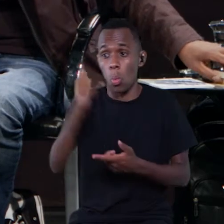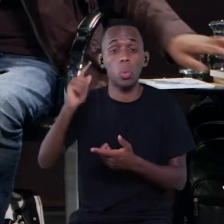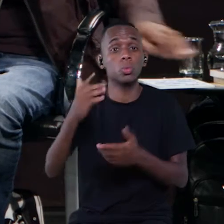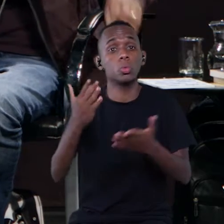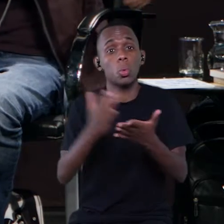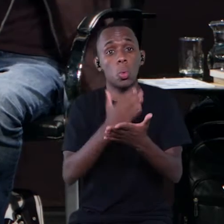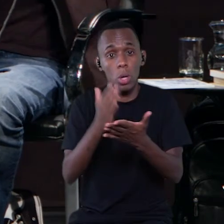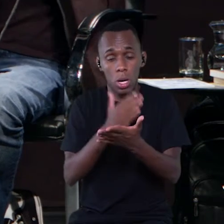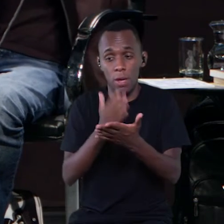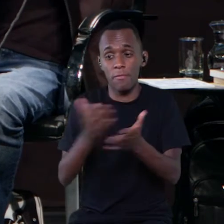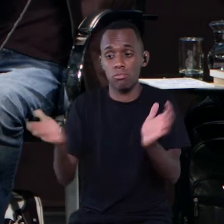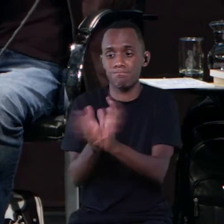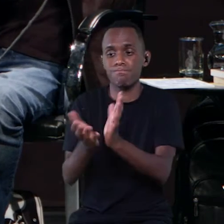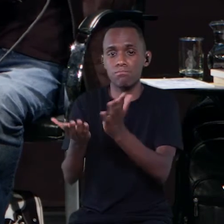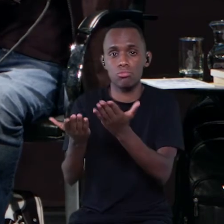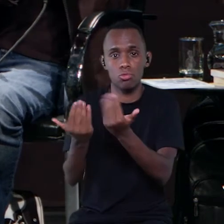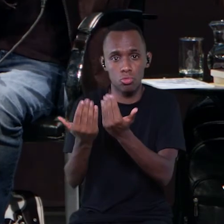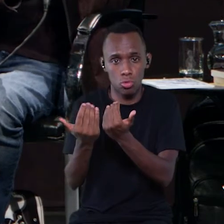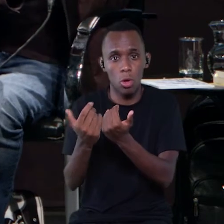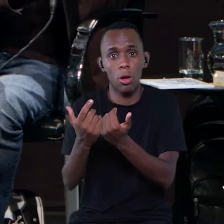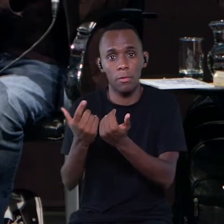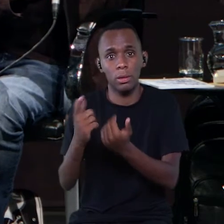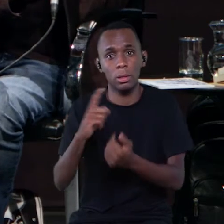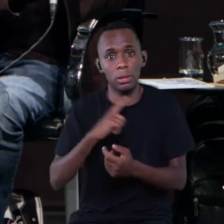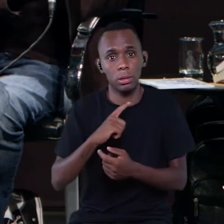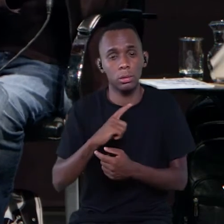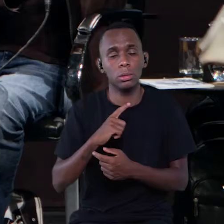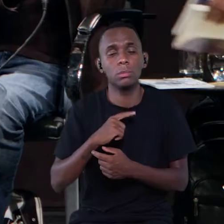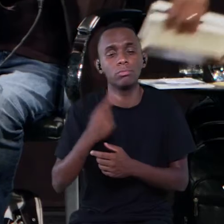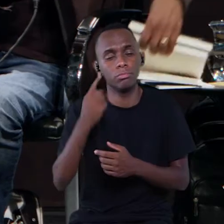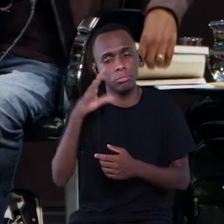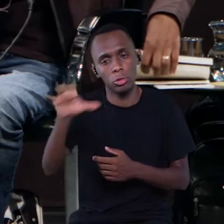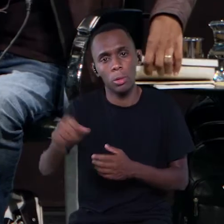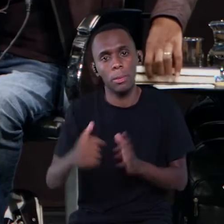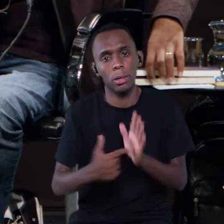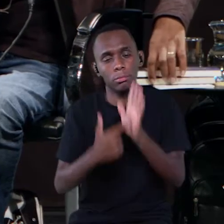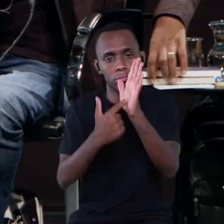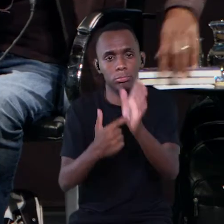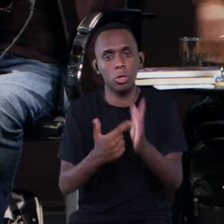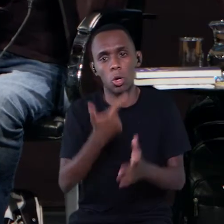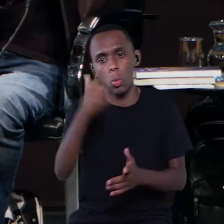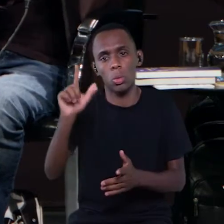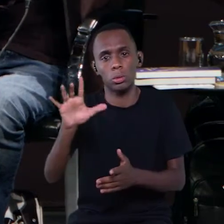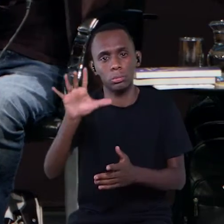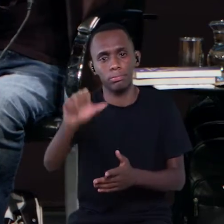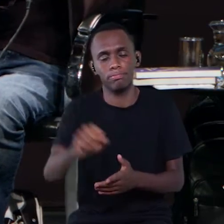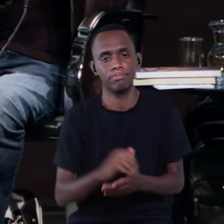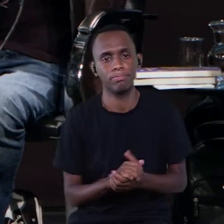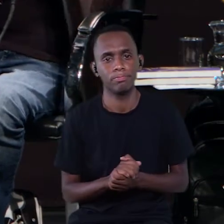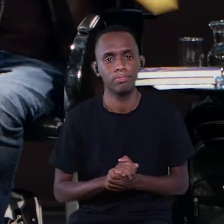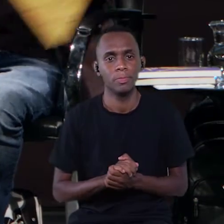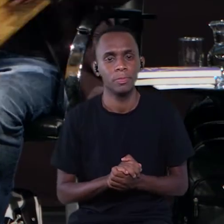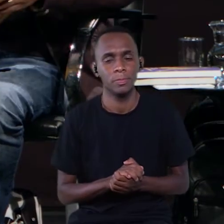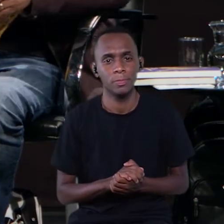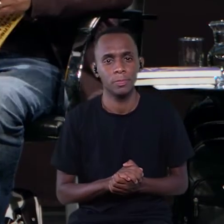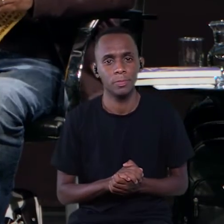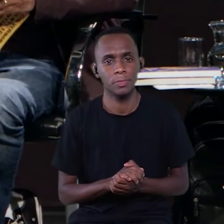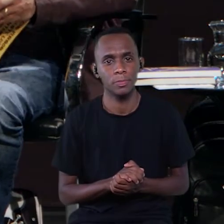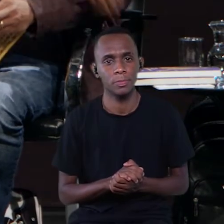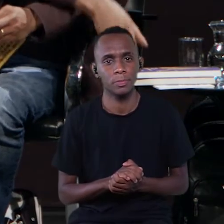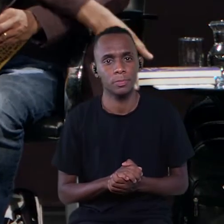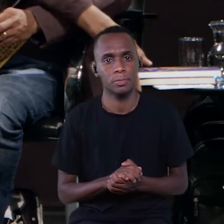realmente para um público de idade menor, deixa eu só pegar aqui. Deixa eu segurar os outros aqui, me dá aqui. Daí, tudo